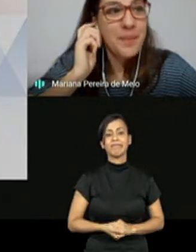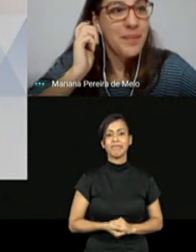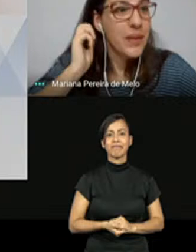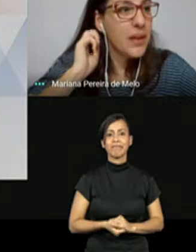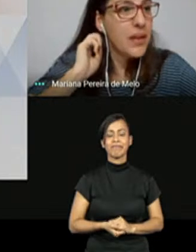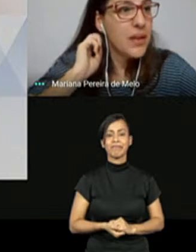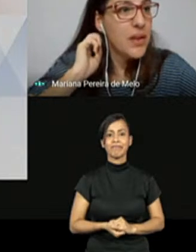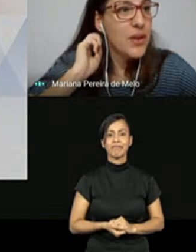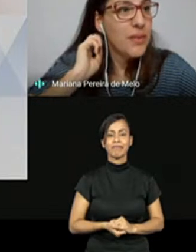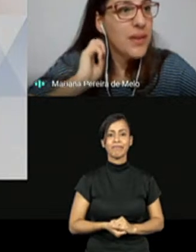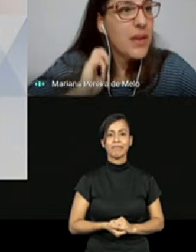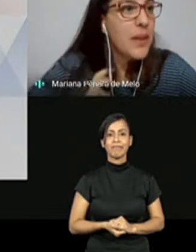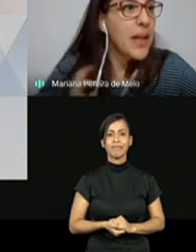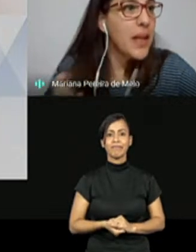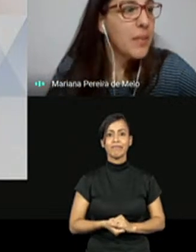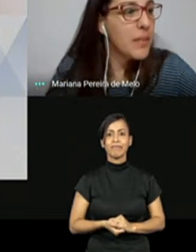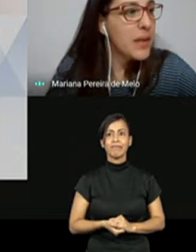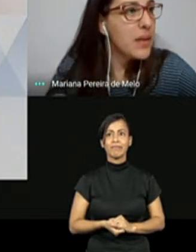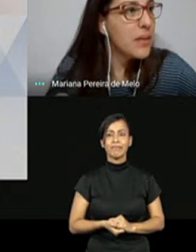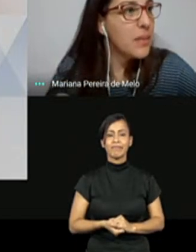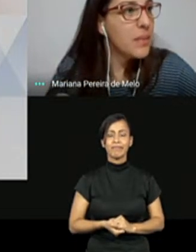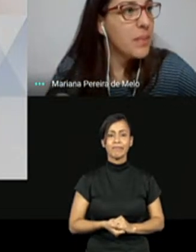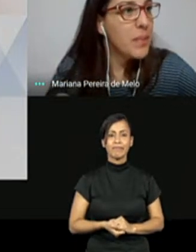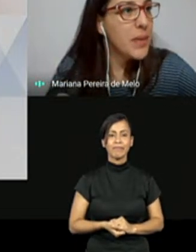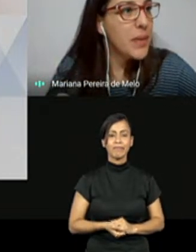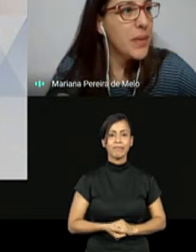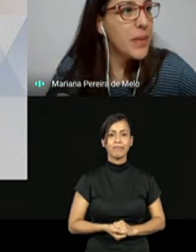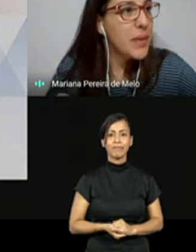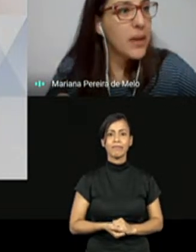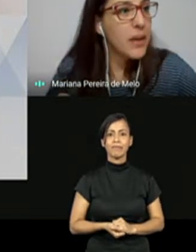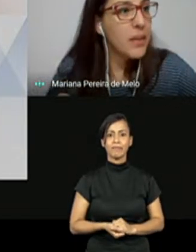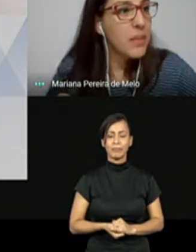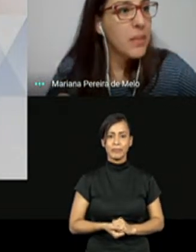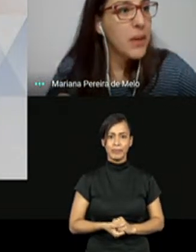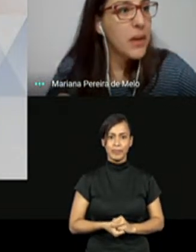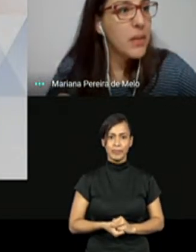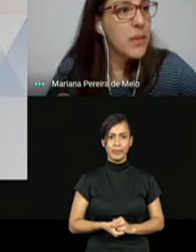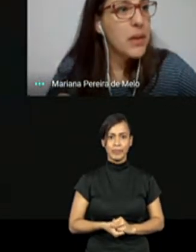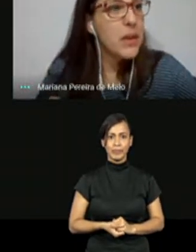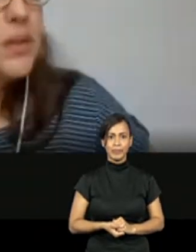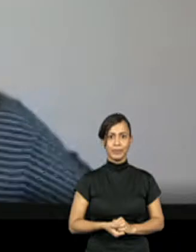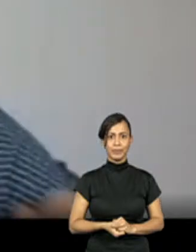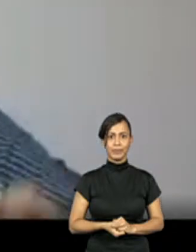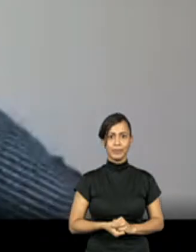opa, deixa eu terminar aqui agora. Dá um minutinho aqui.